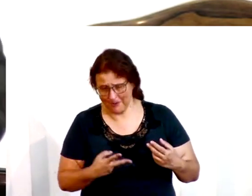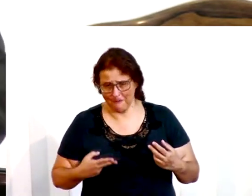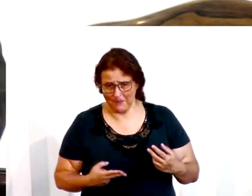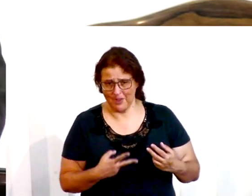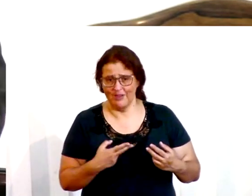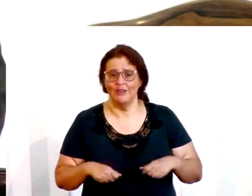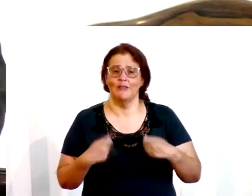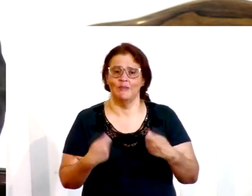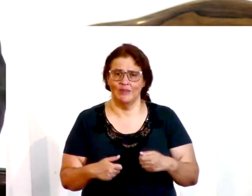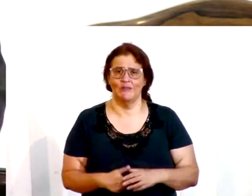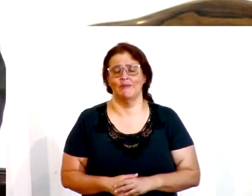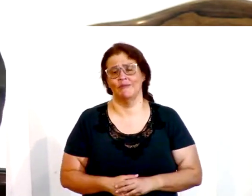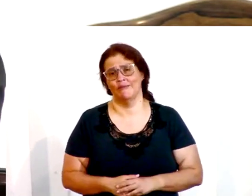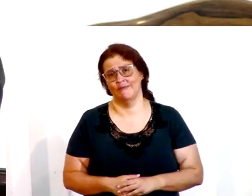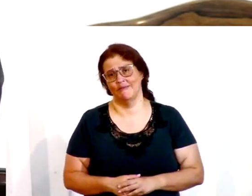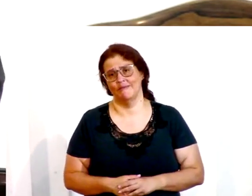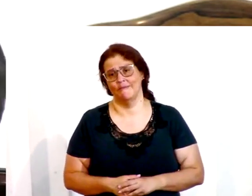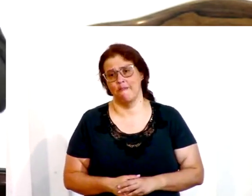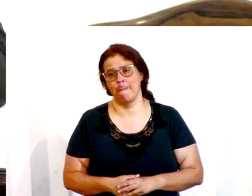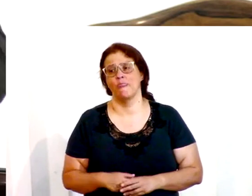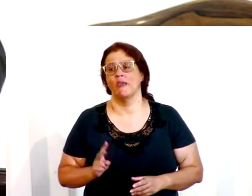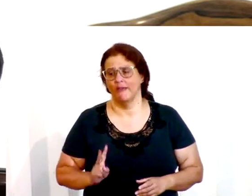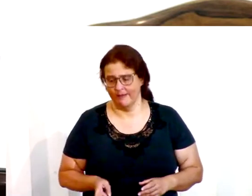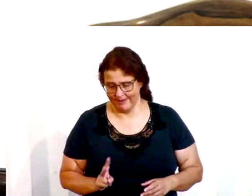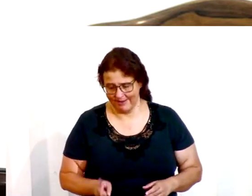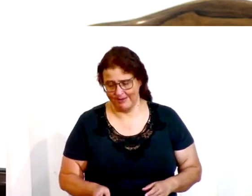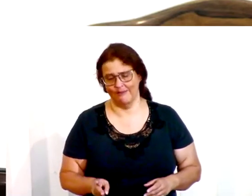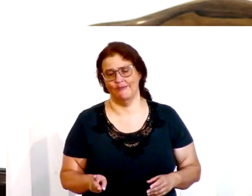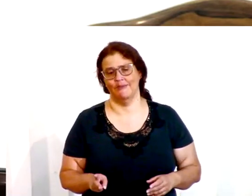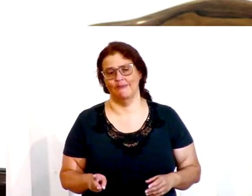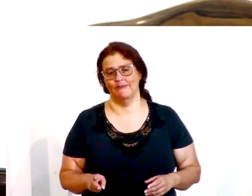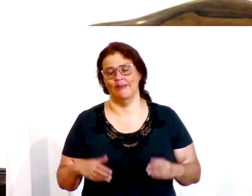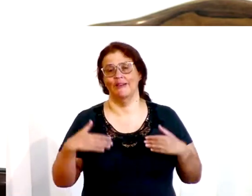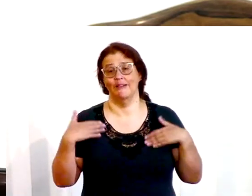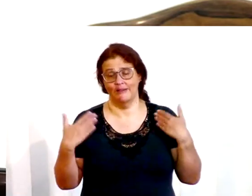glorificando a Deus. Eu não sou o exemplo,